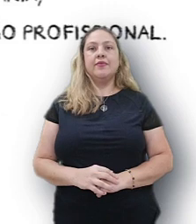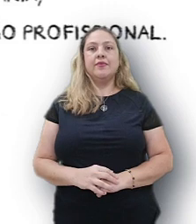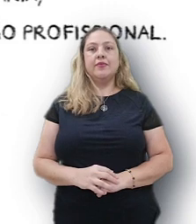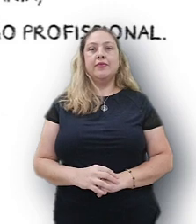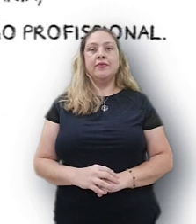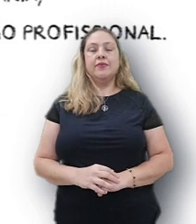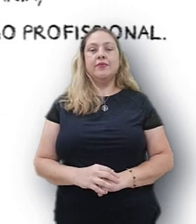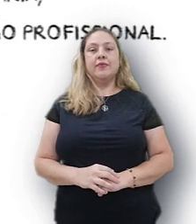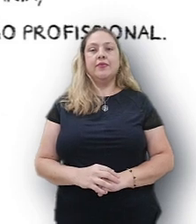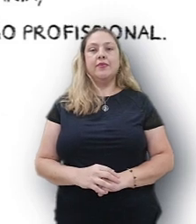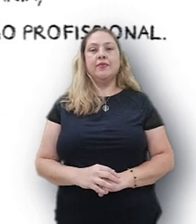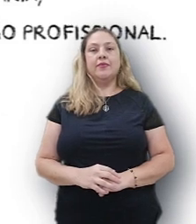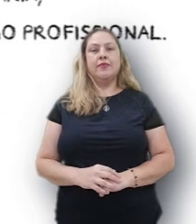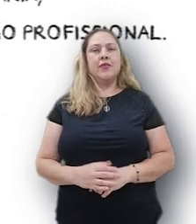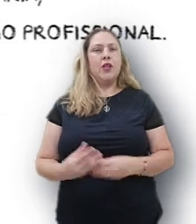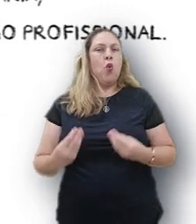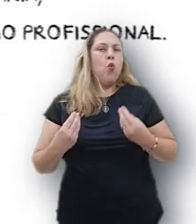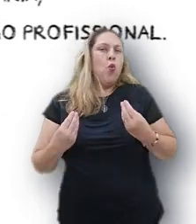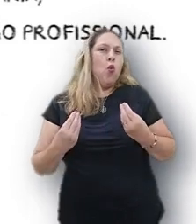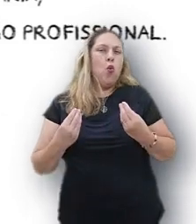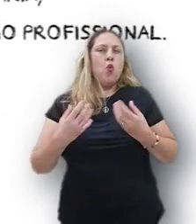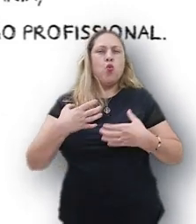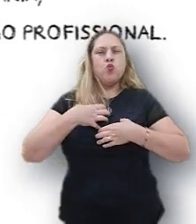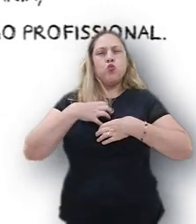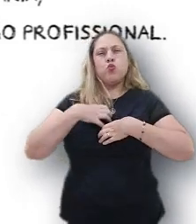ocupação profissional.